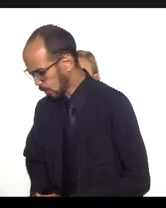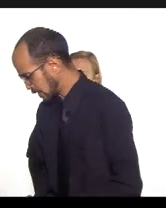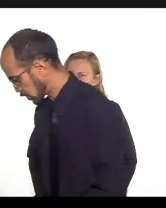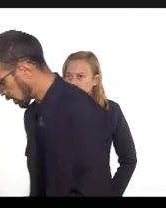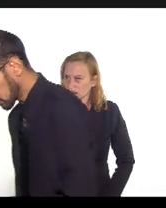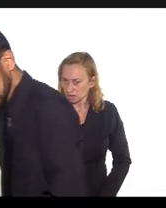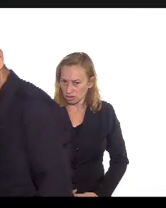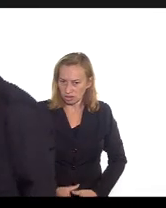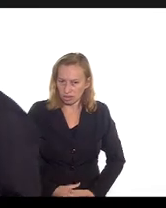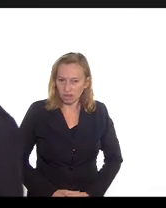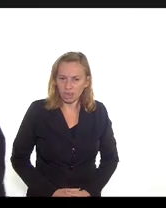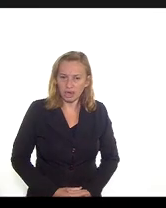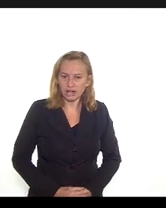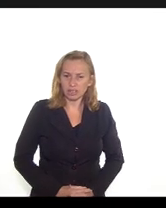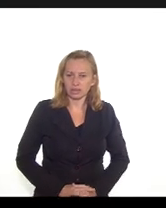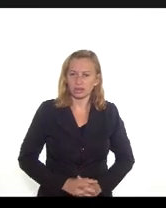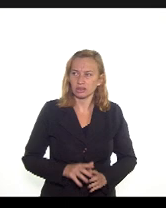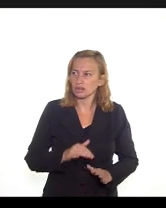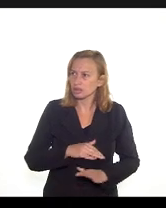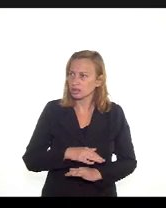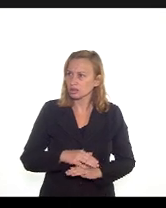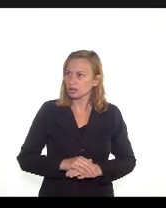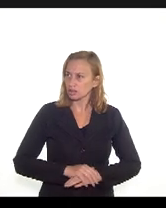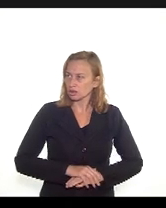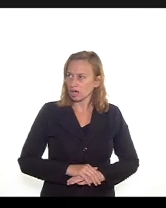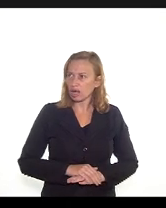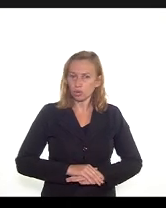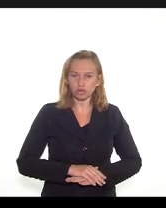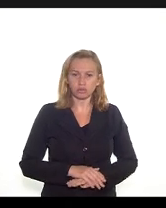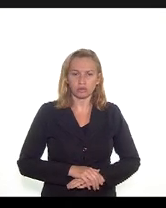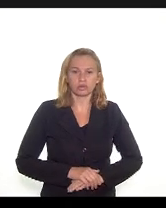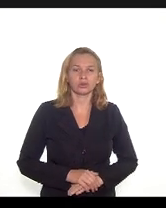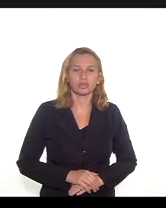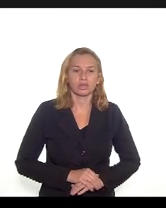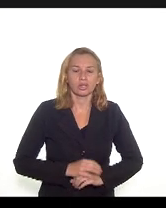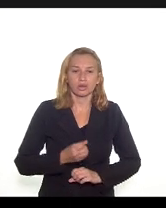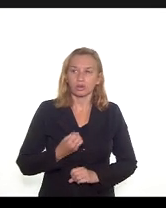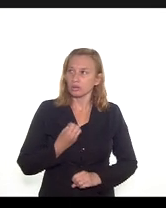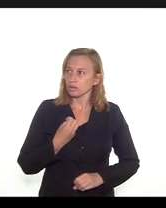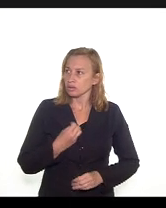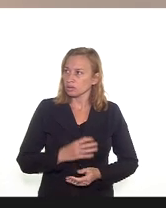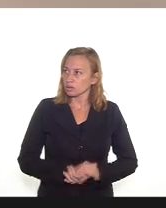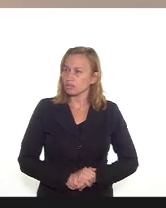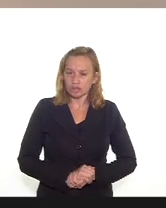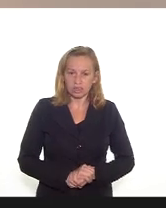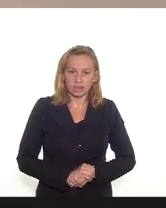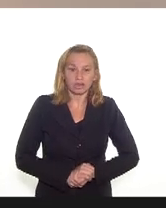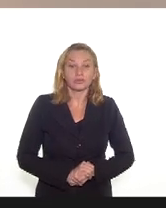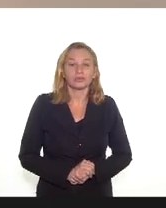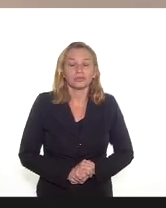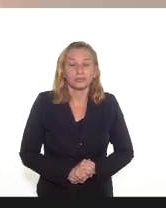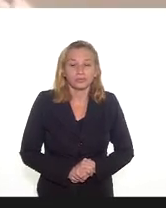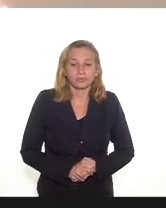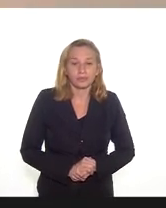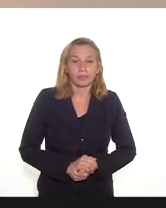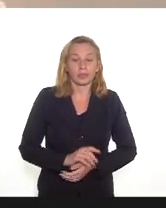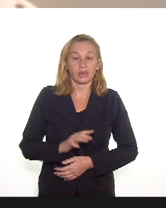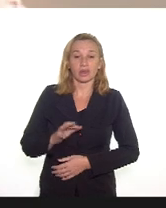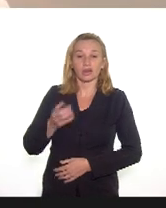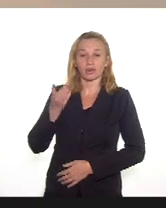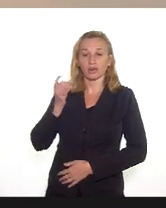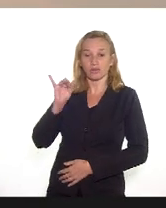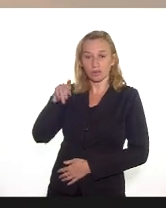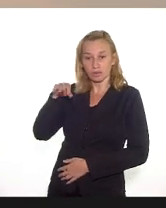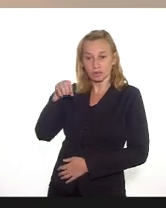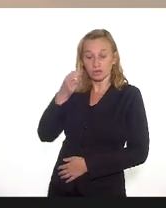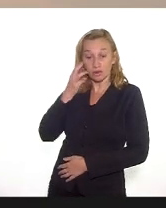Tarde a todas e todos, é um prazer enorme estar aqui. Eu hoje compareci mais na qualidade de espectador, Flávio Valdec. Eu ouvi